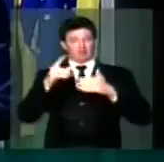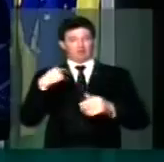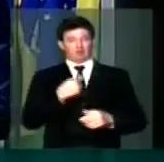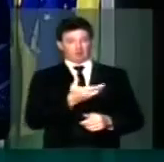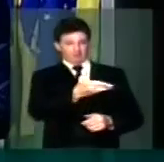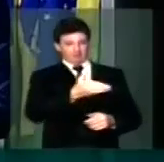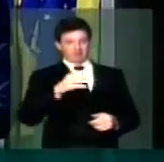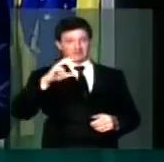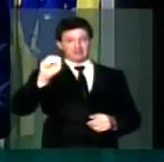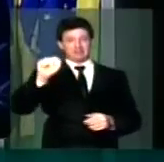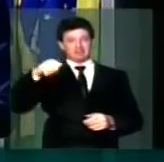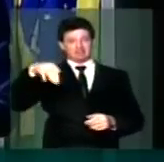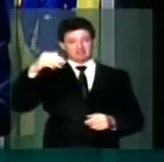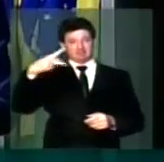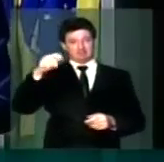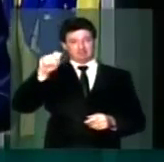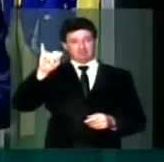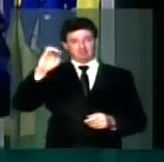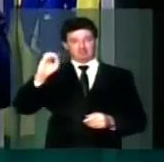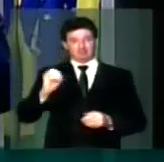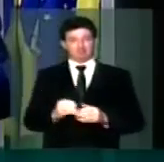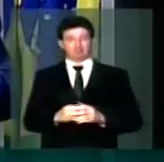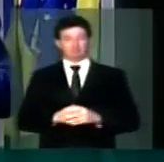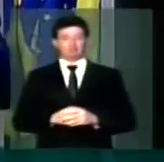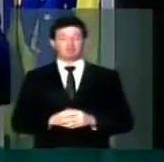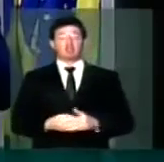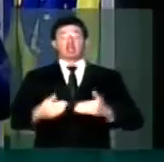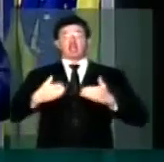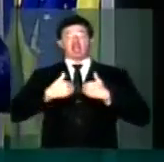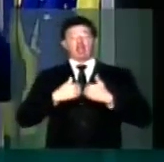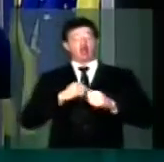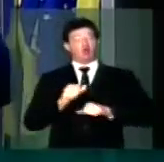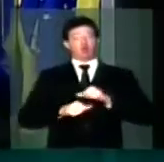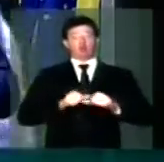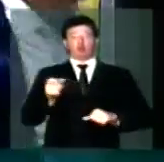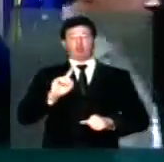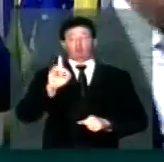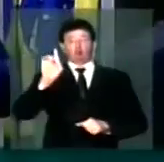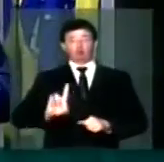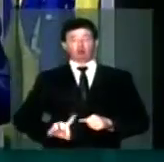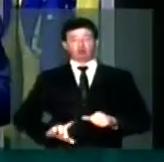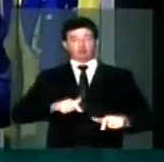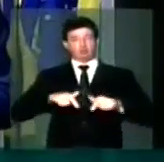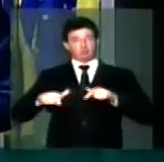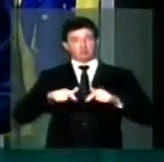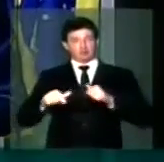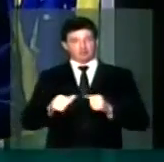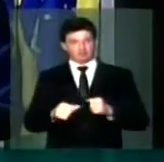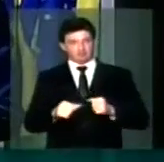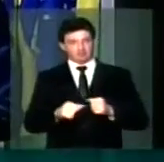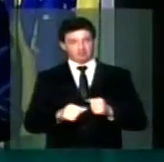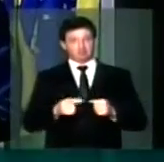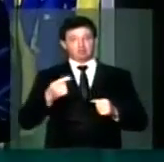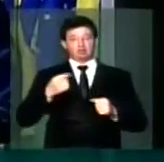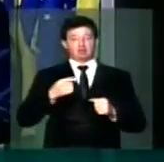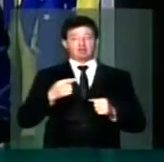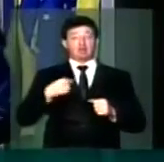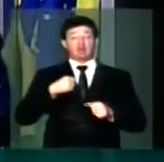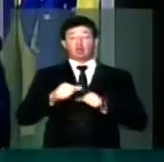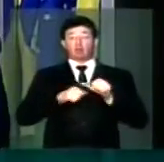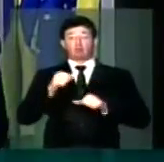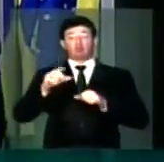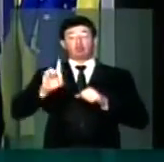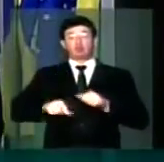líder Carlos Sampaio: eu não mudo os direitos trabalhistas nem que a